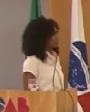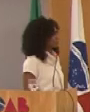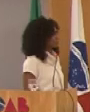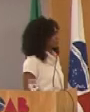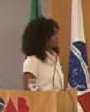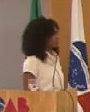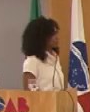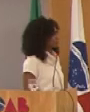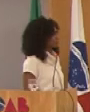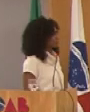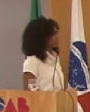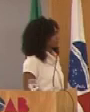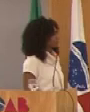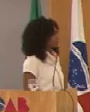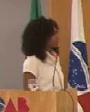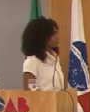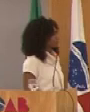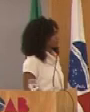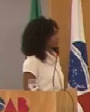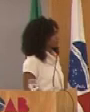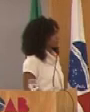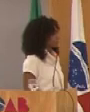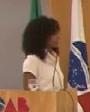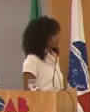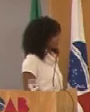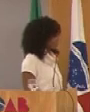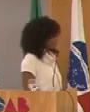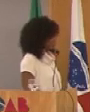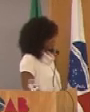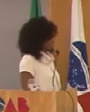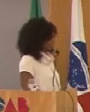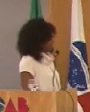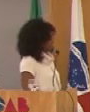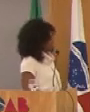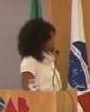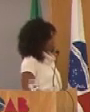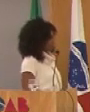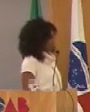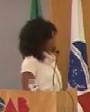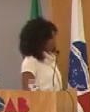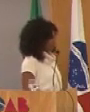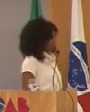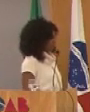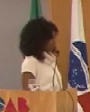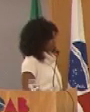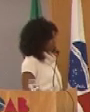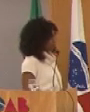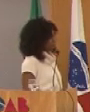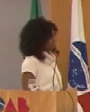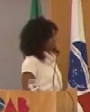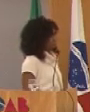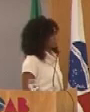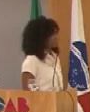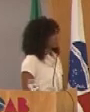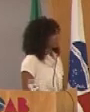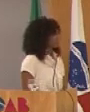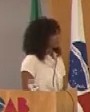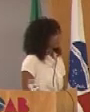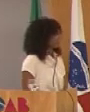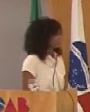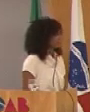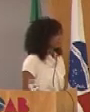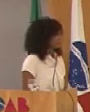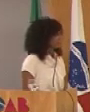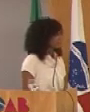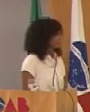Américas. Fomos coisificados enquanto negros, e as mulheres negras em particular sofreram esse processo